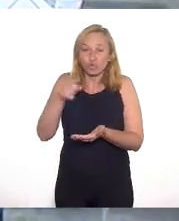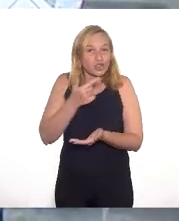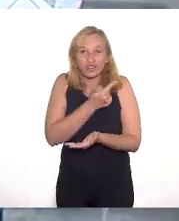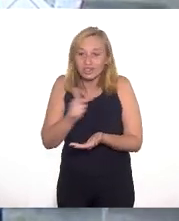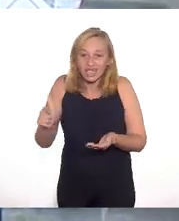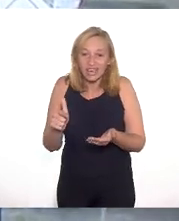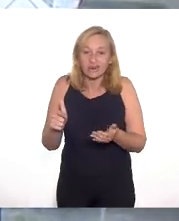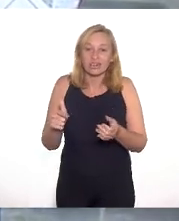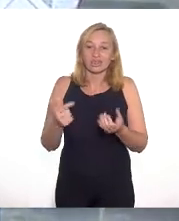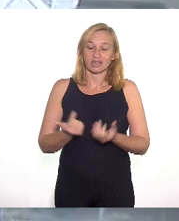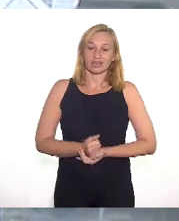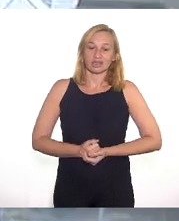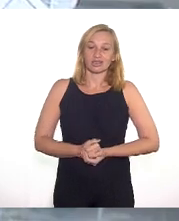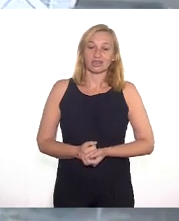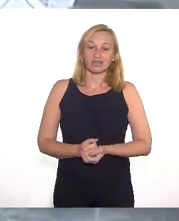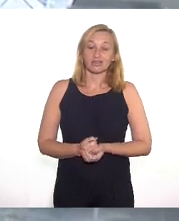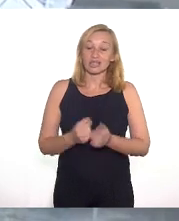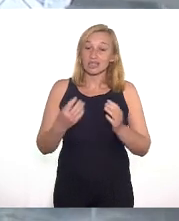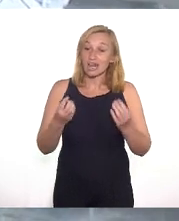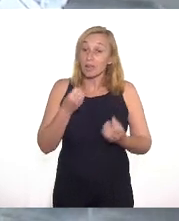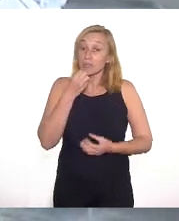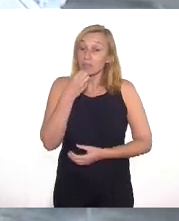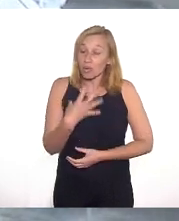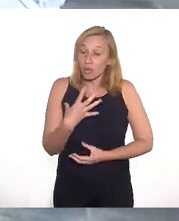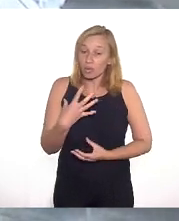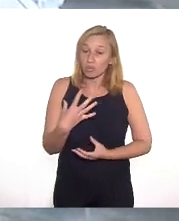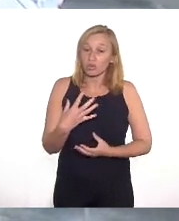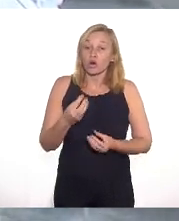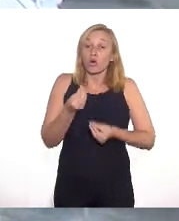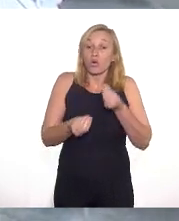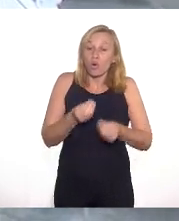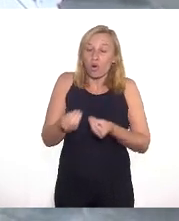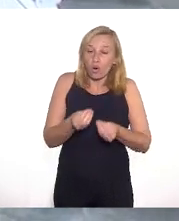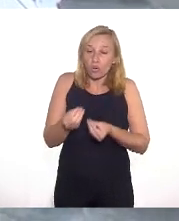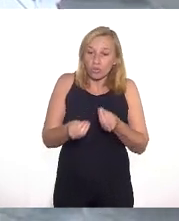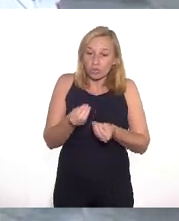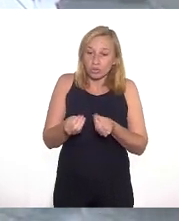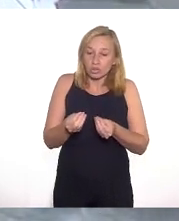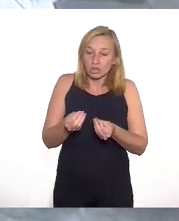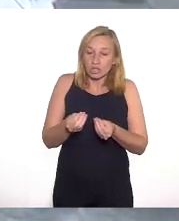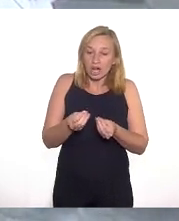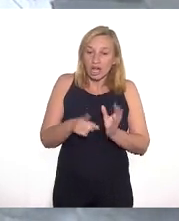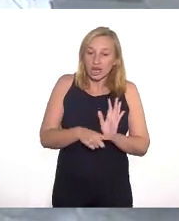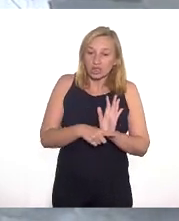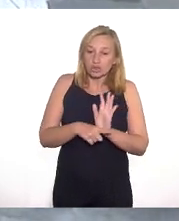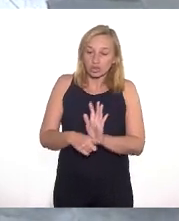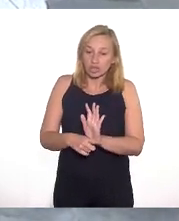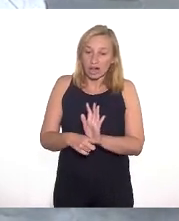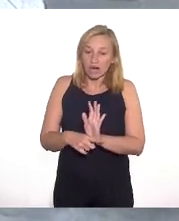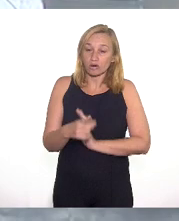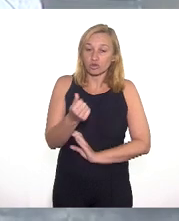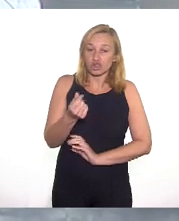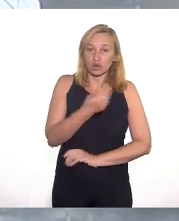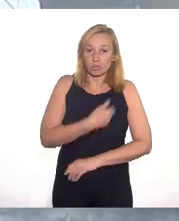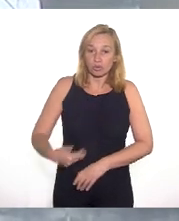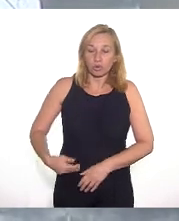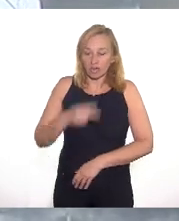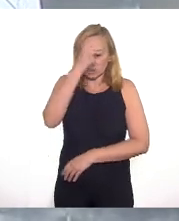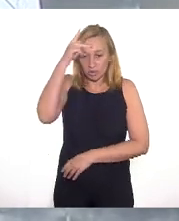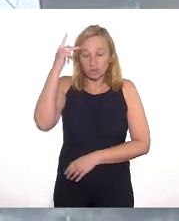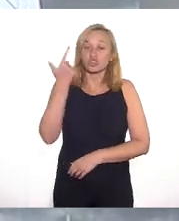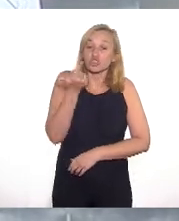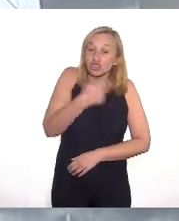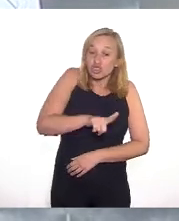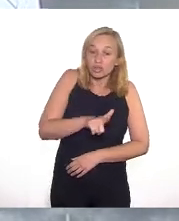será uma revolução em como se gastar o dinheiro público. E, mais uma vez, isso